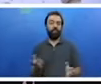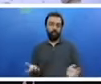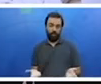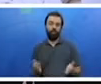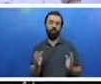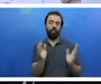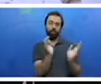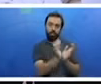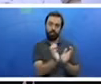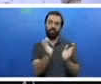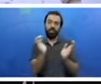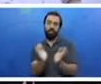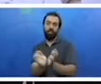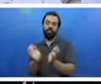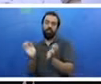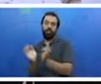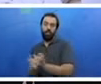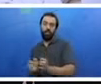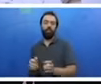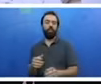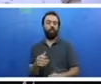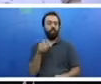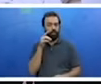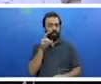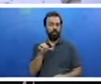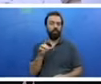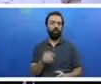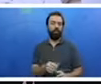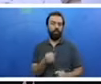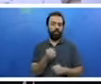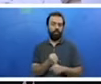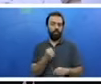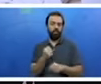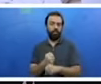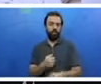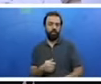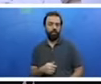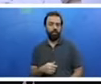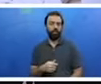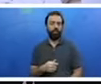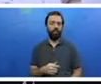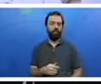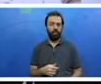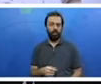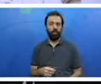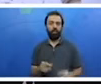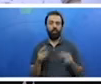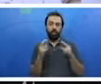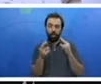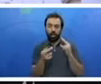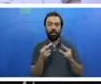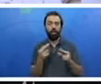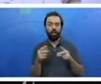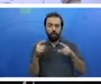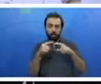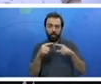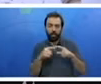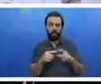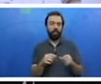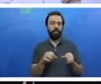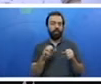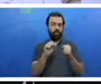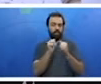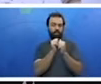classificadas em grupos funcionais químicos. Essa classificação pode estar relacionada à sua